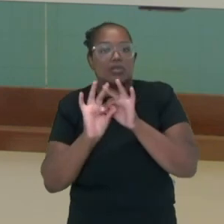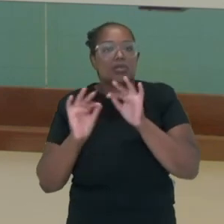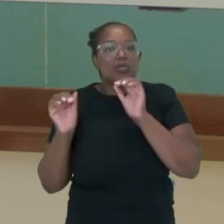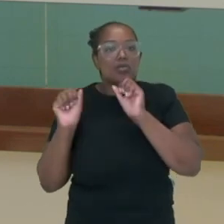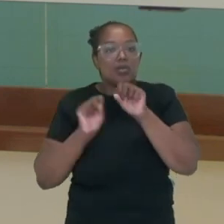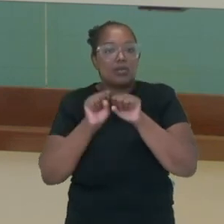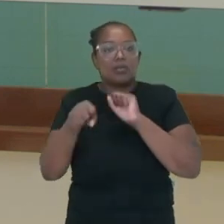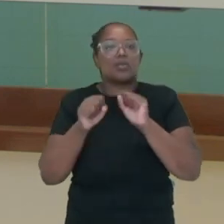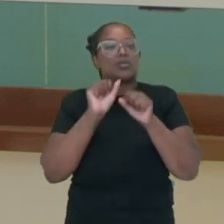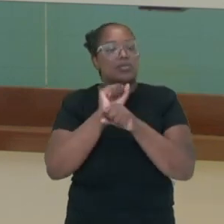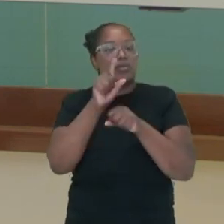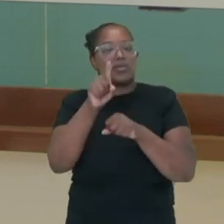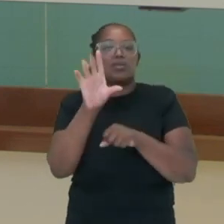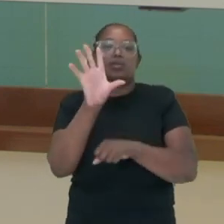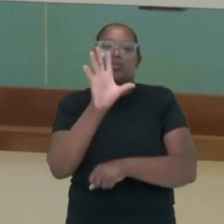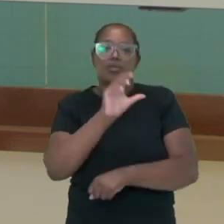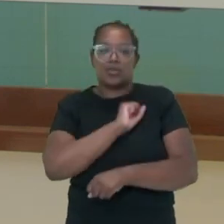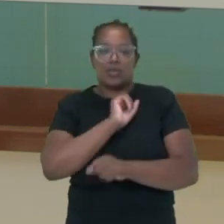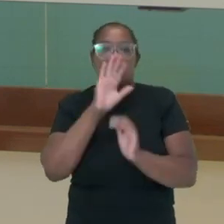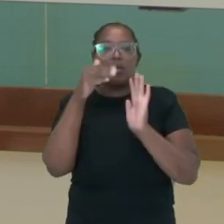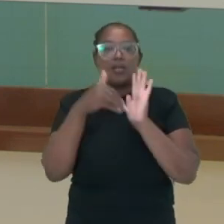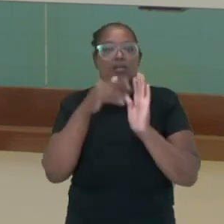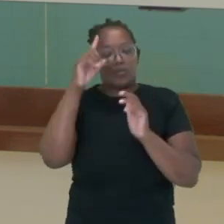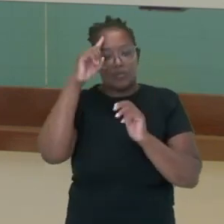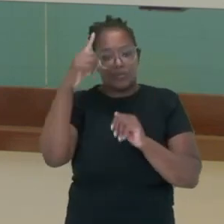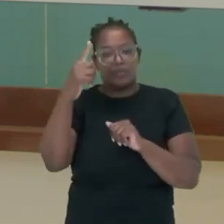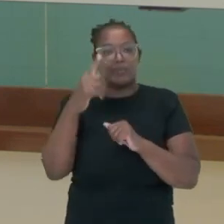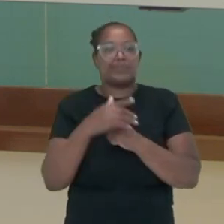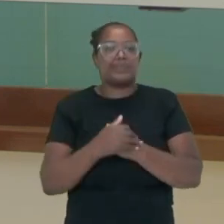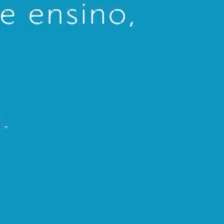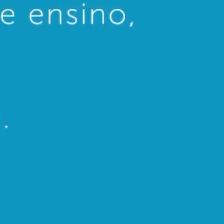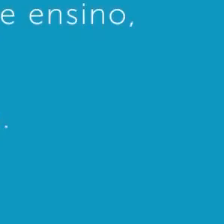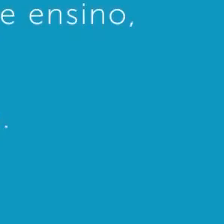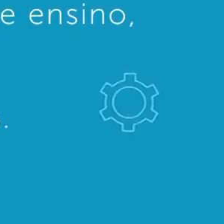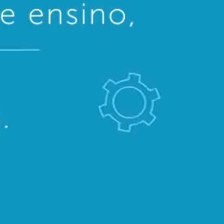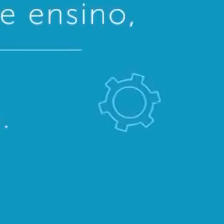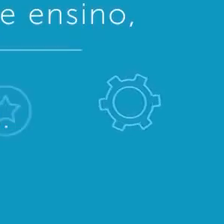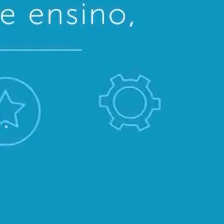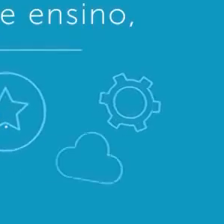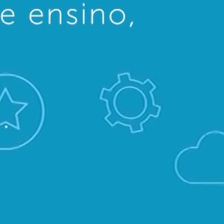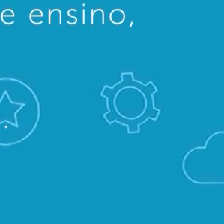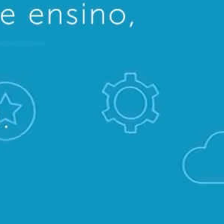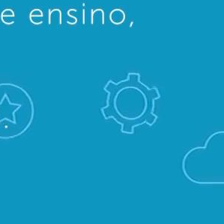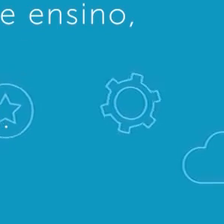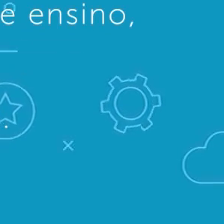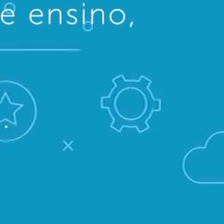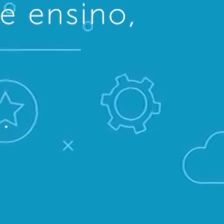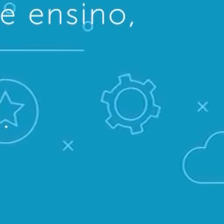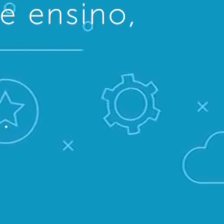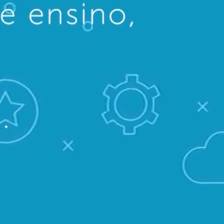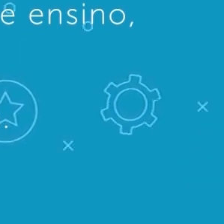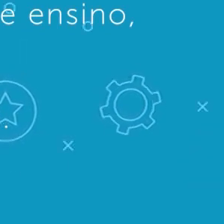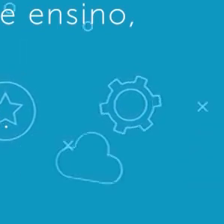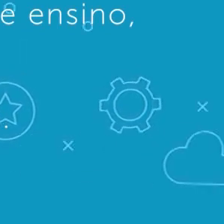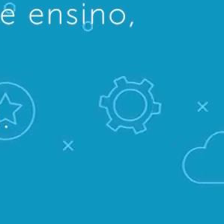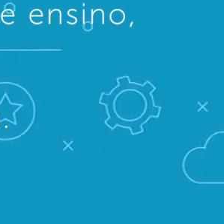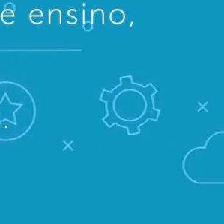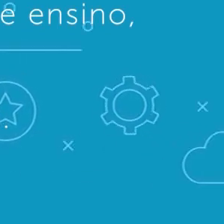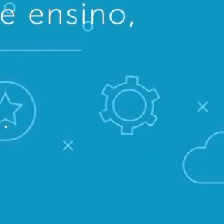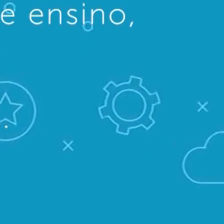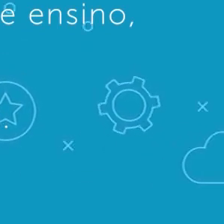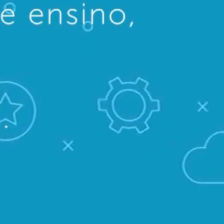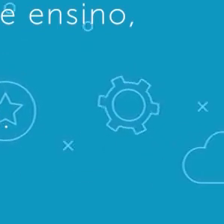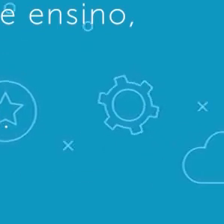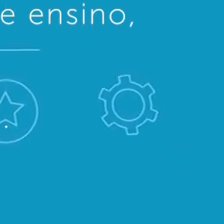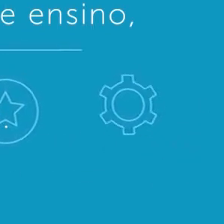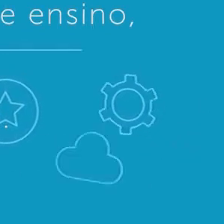dissolução. Espero que vocês tenham gostado e até breve.